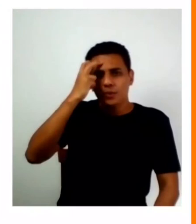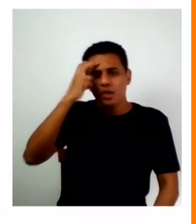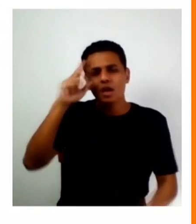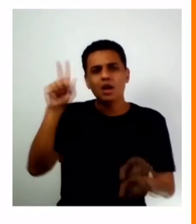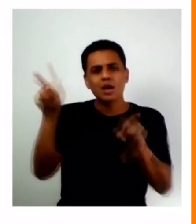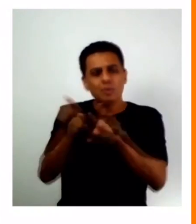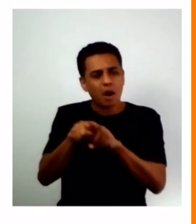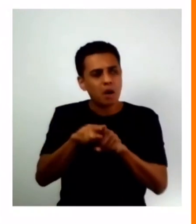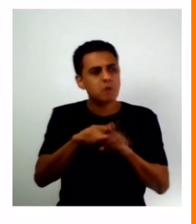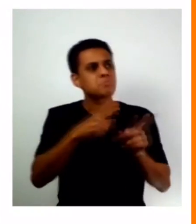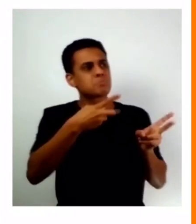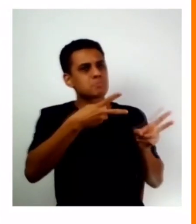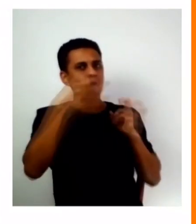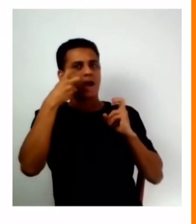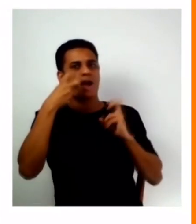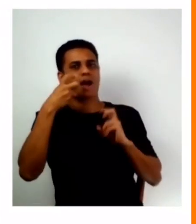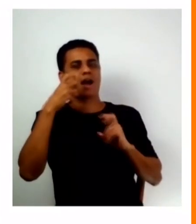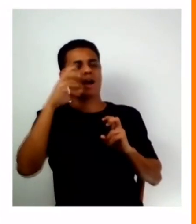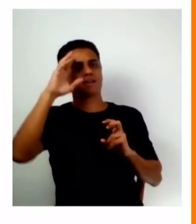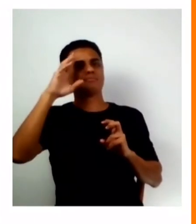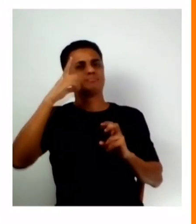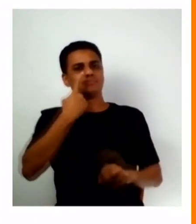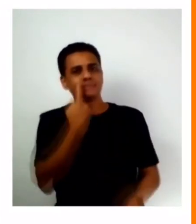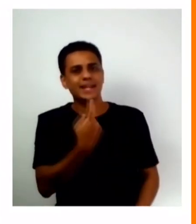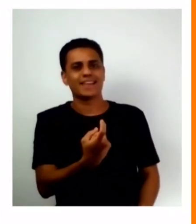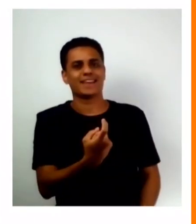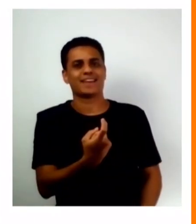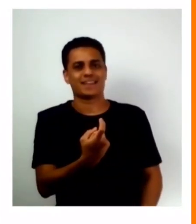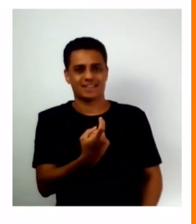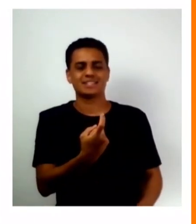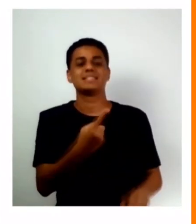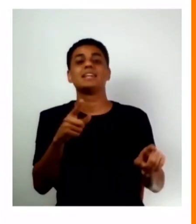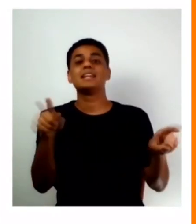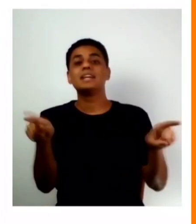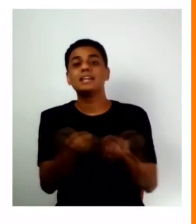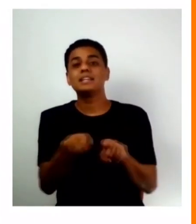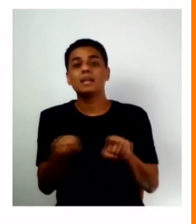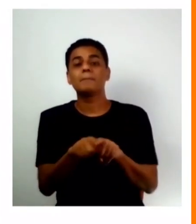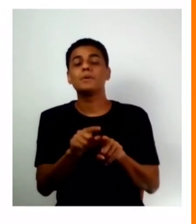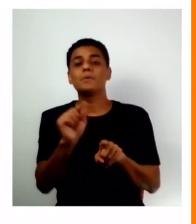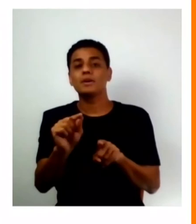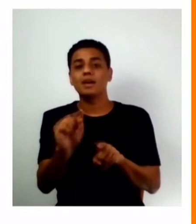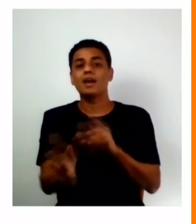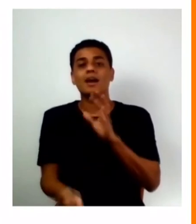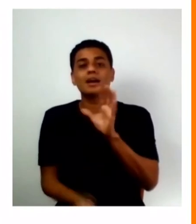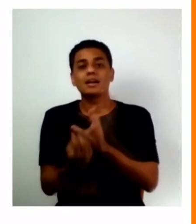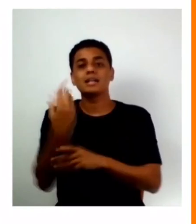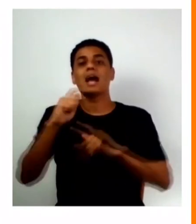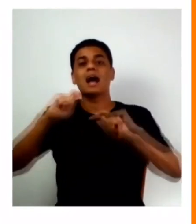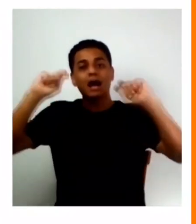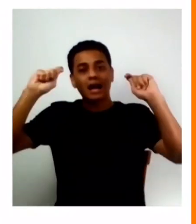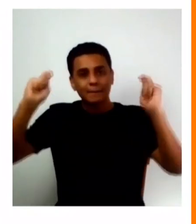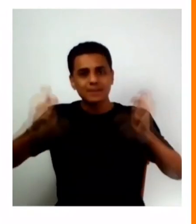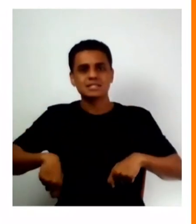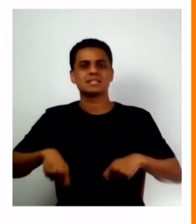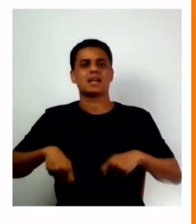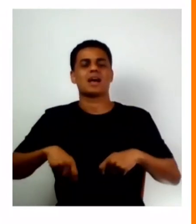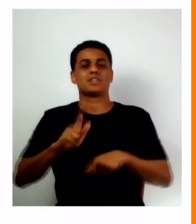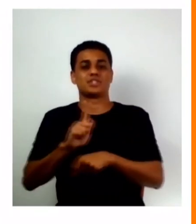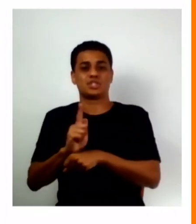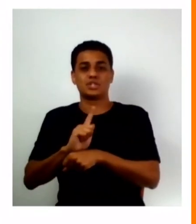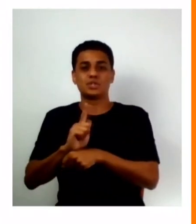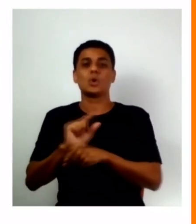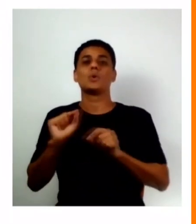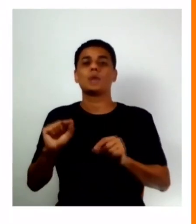neste ámbito determinado, mas também tem que ter uma capacidade de vender e de situar